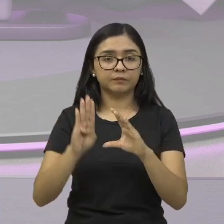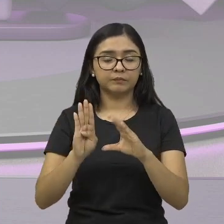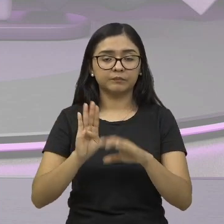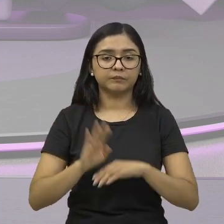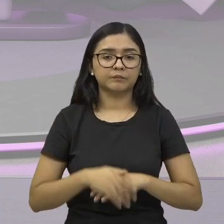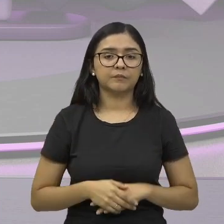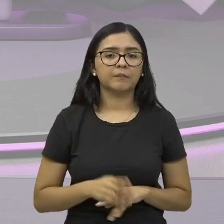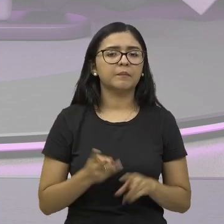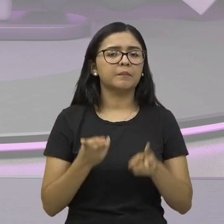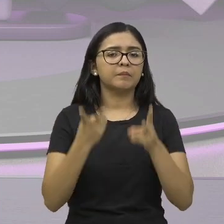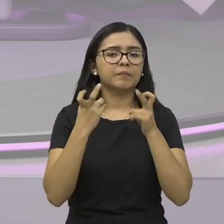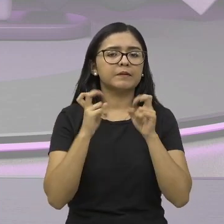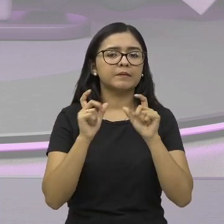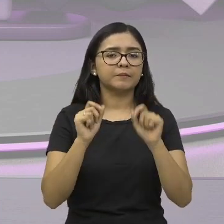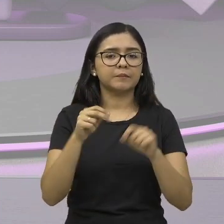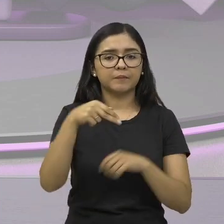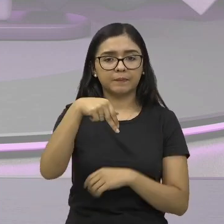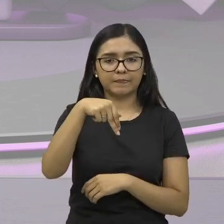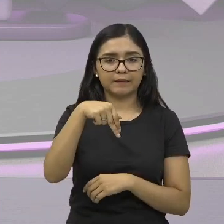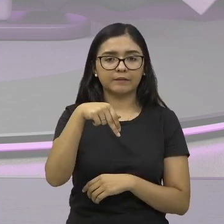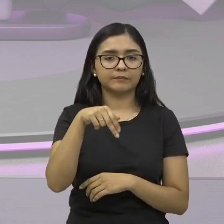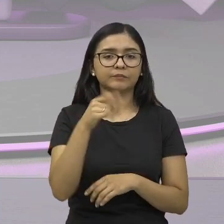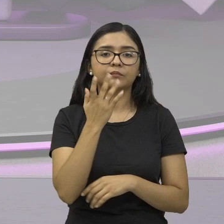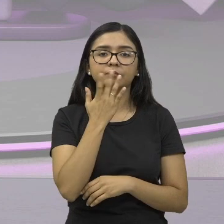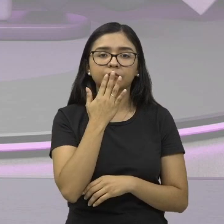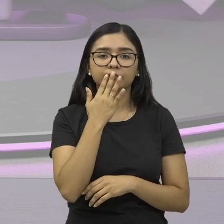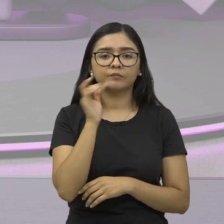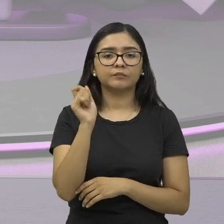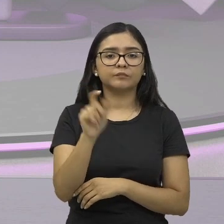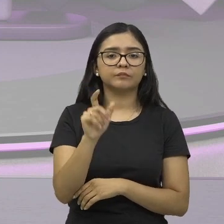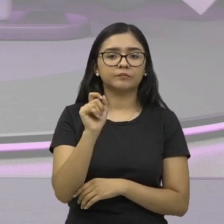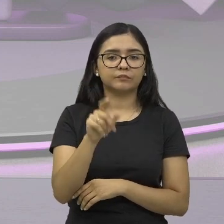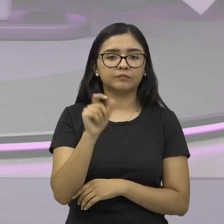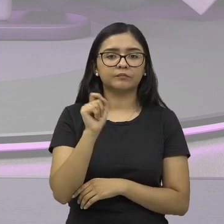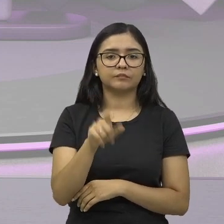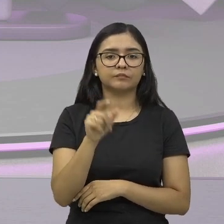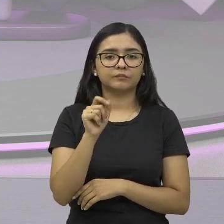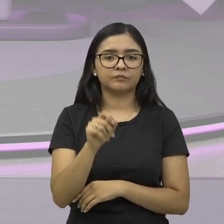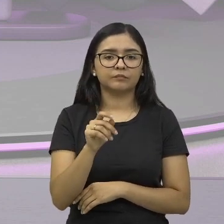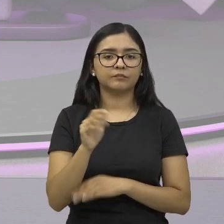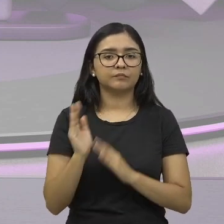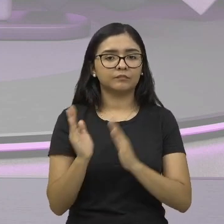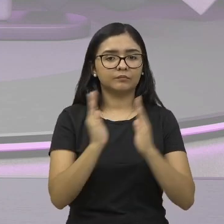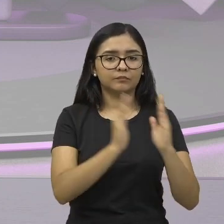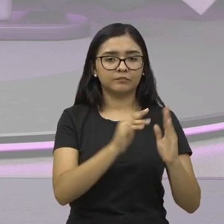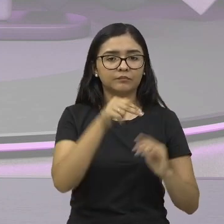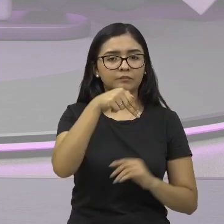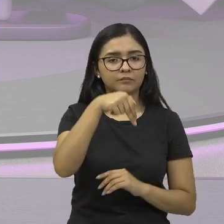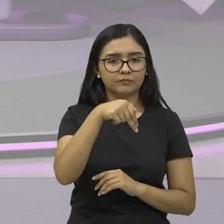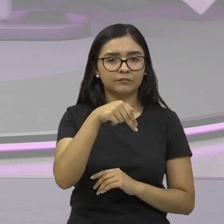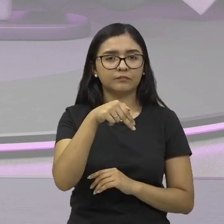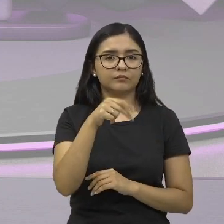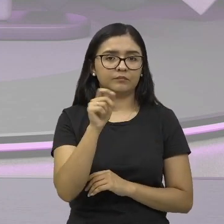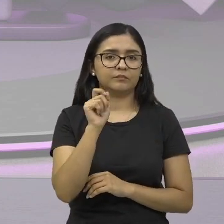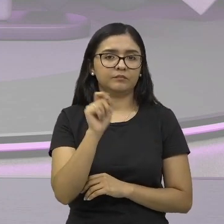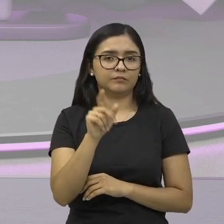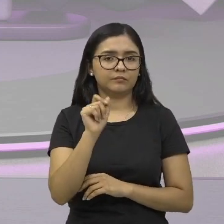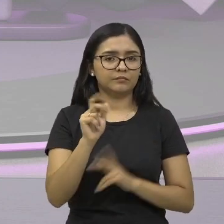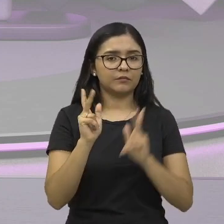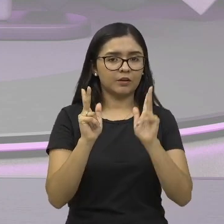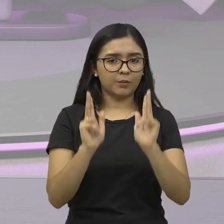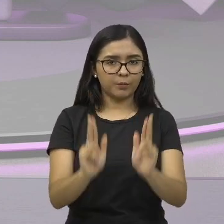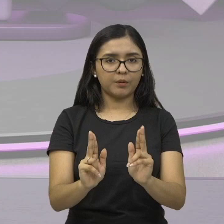Olha lá o Nzinho azul com o outro Nzinho azul da matriz B. São iguais os termos.